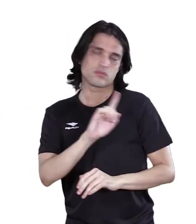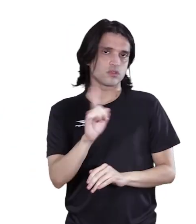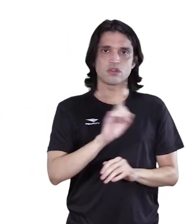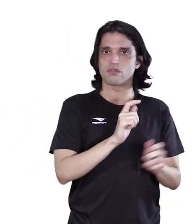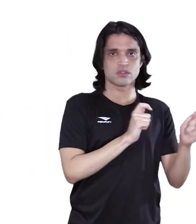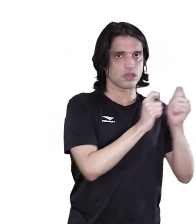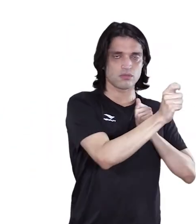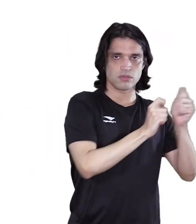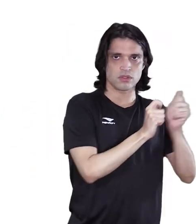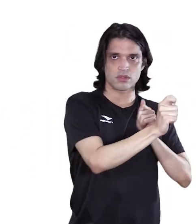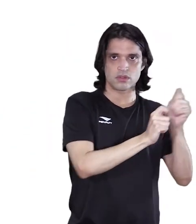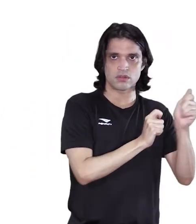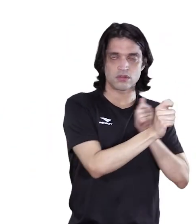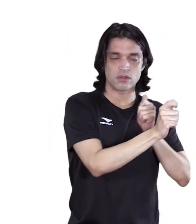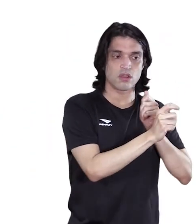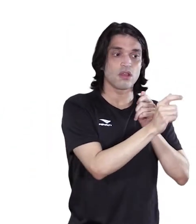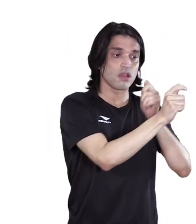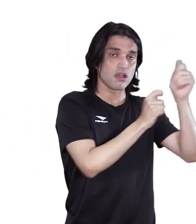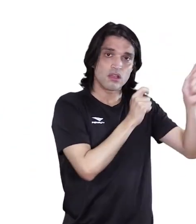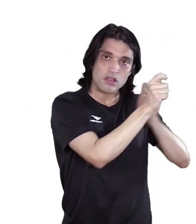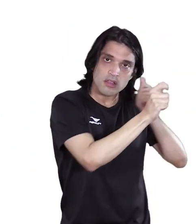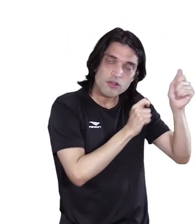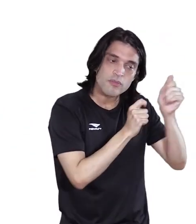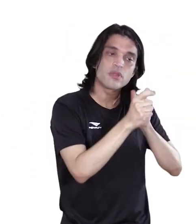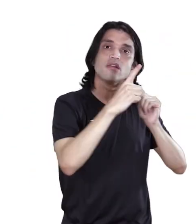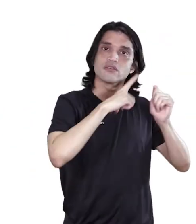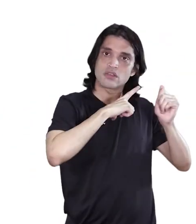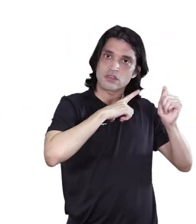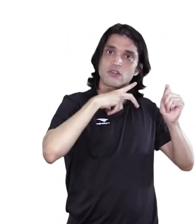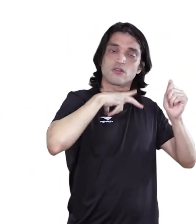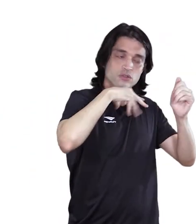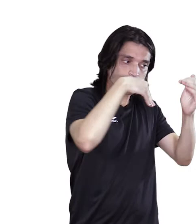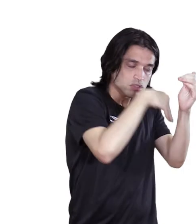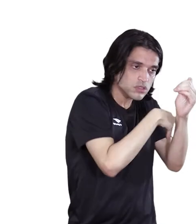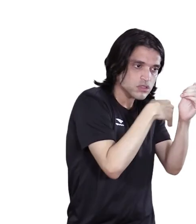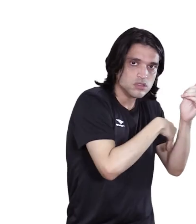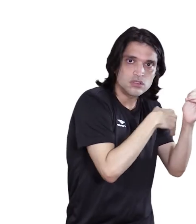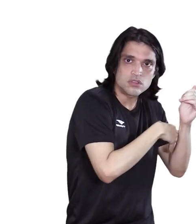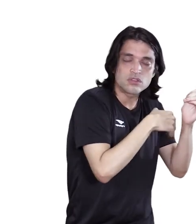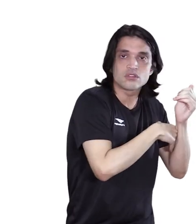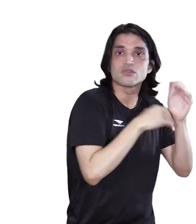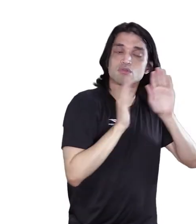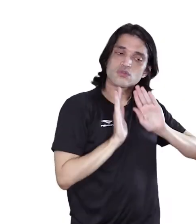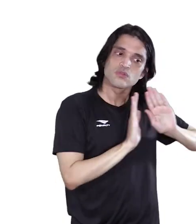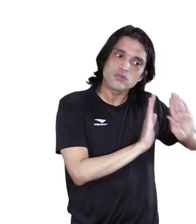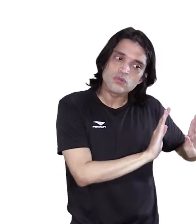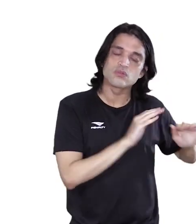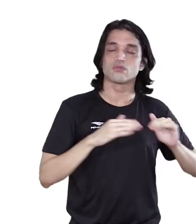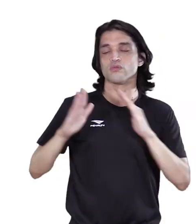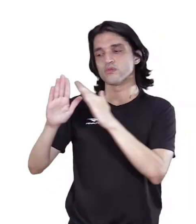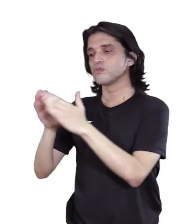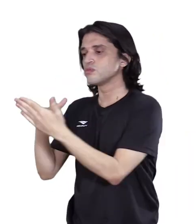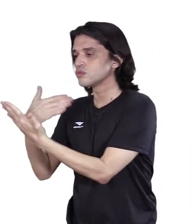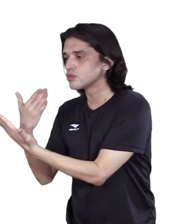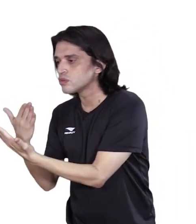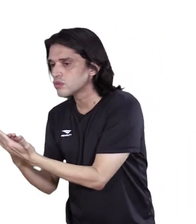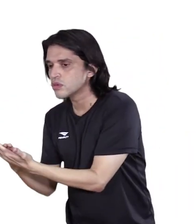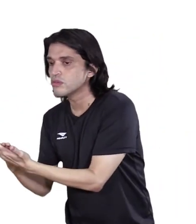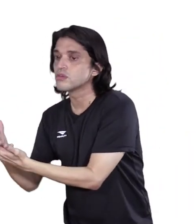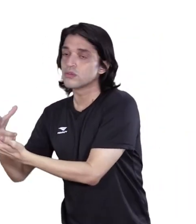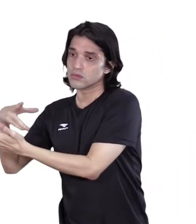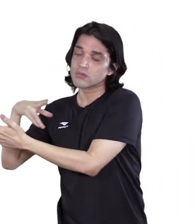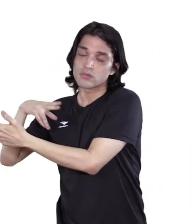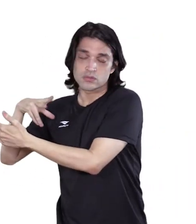é responsável por seus próprios sigilos, as autoridades educacionais também devem ser responsáveis pelo